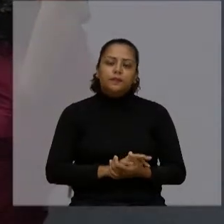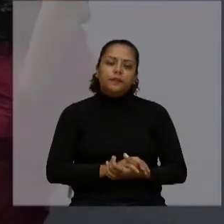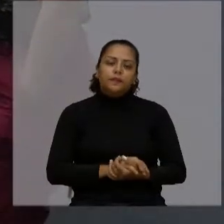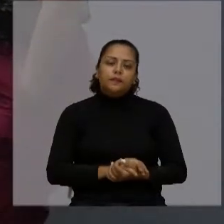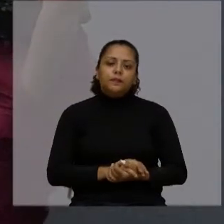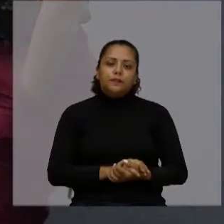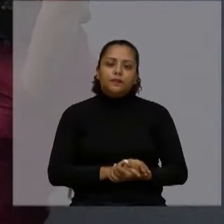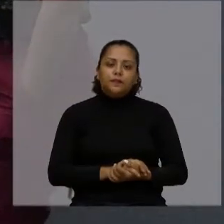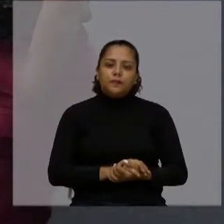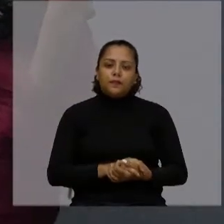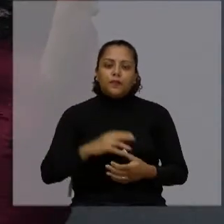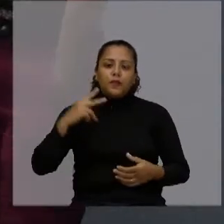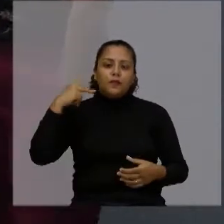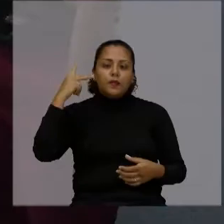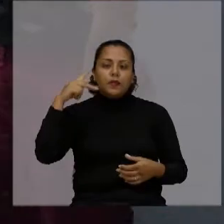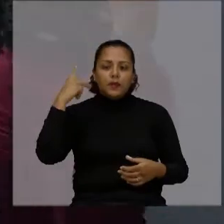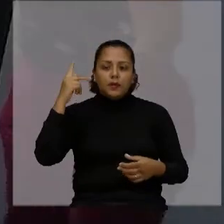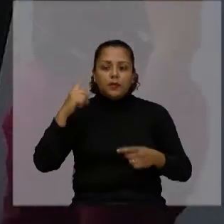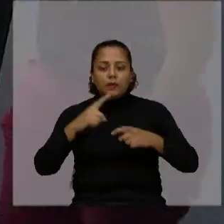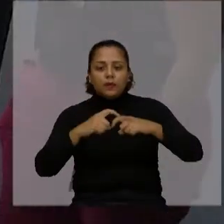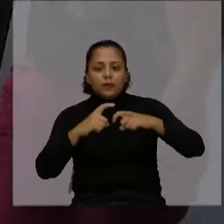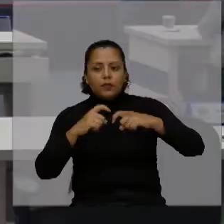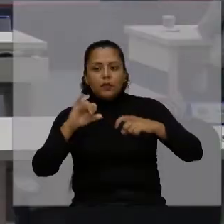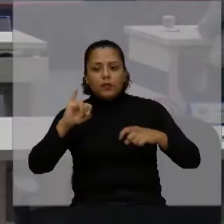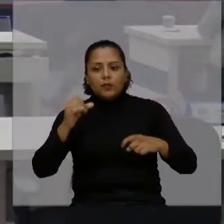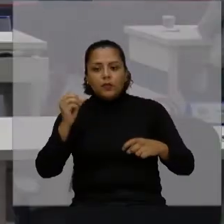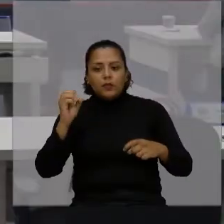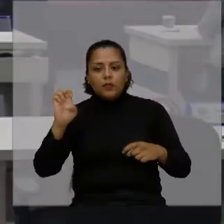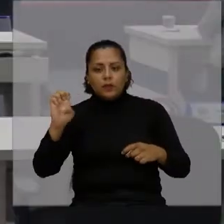Com a palavra o vereador doutor José Cláudio.